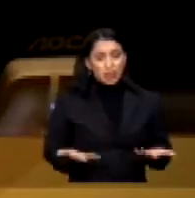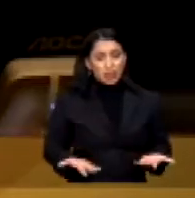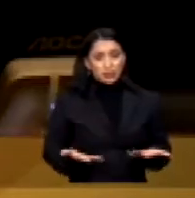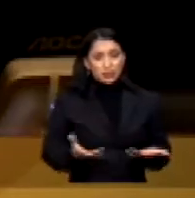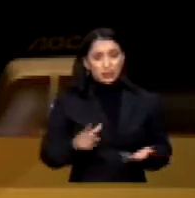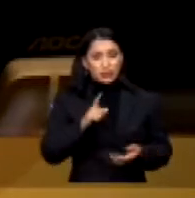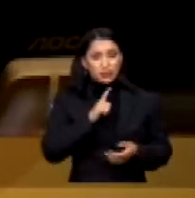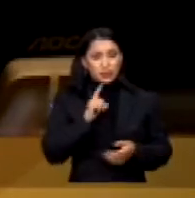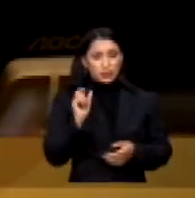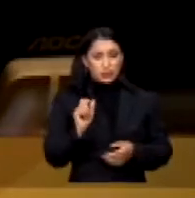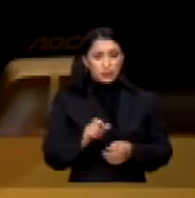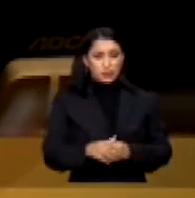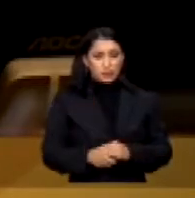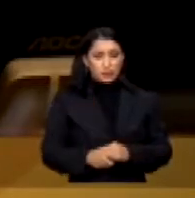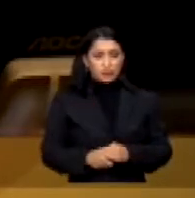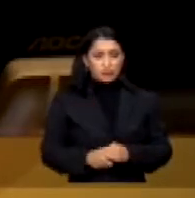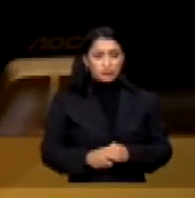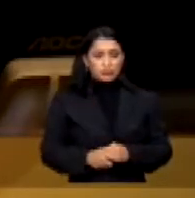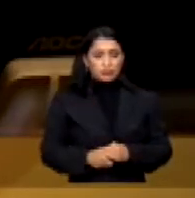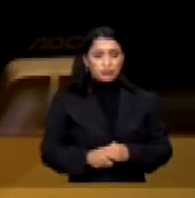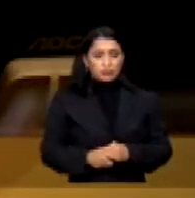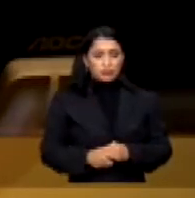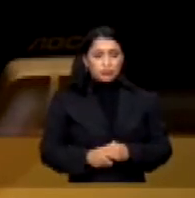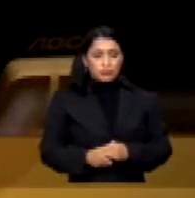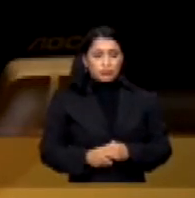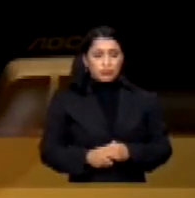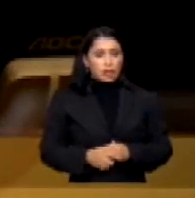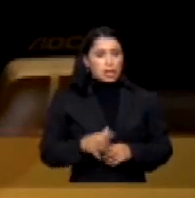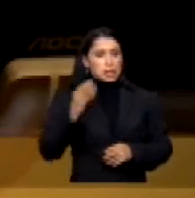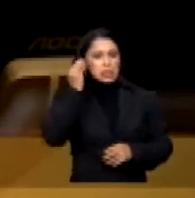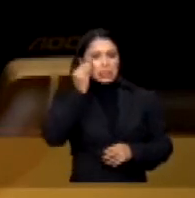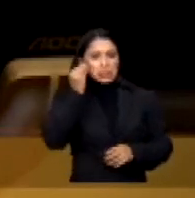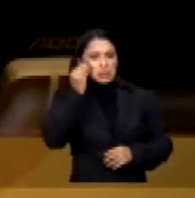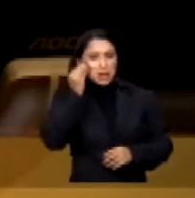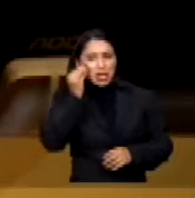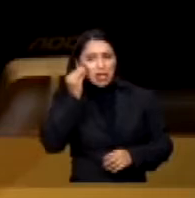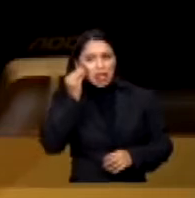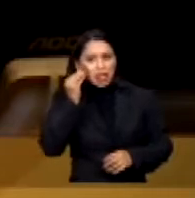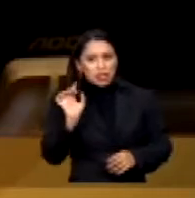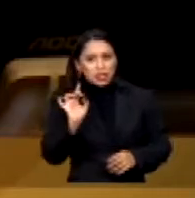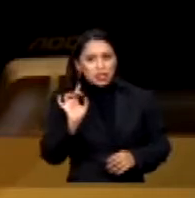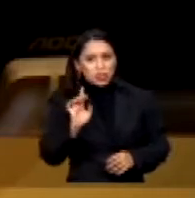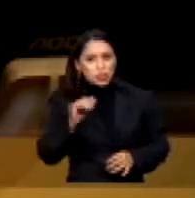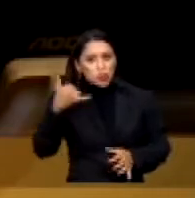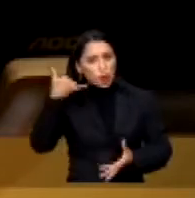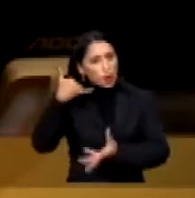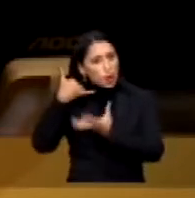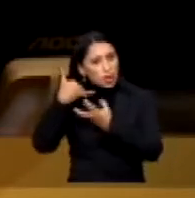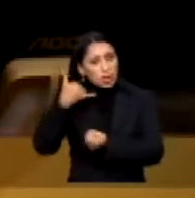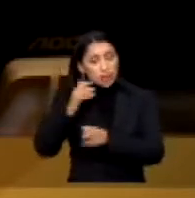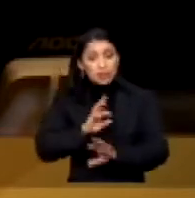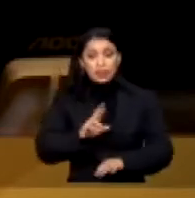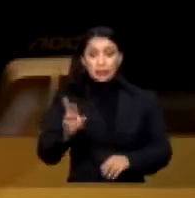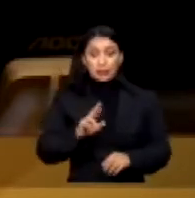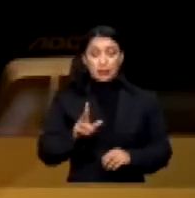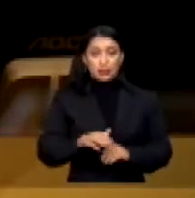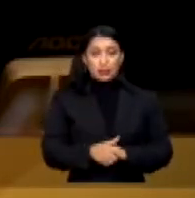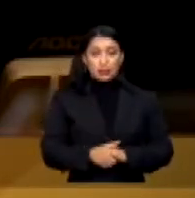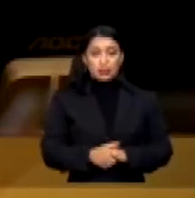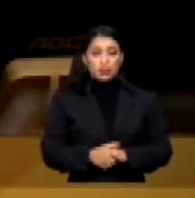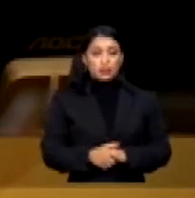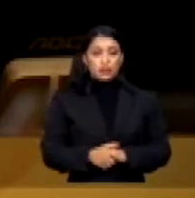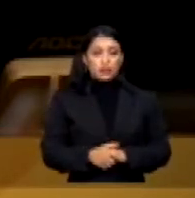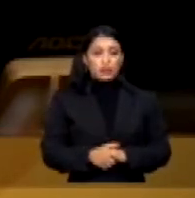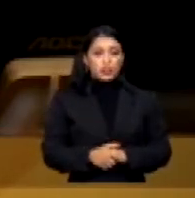Fazer Fishing Expedition em uma escuta telefônica não é o problema da escuta telefônica, é um problema de